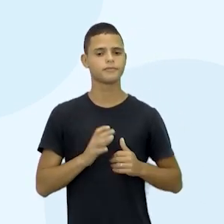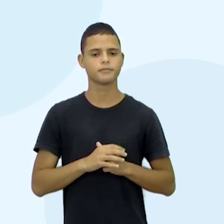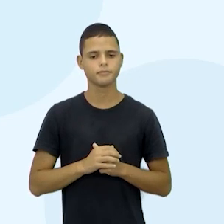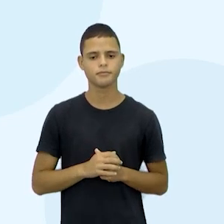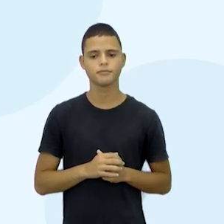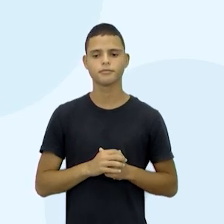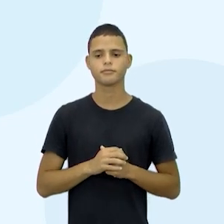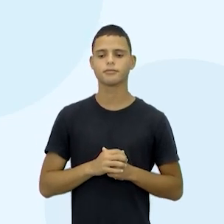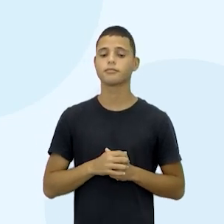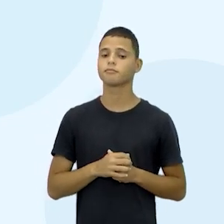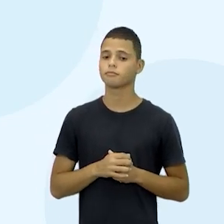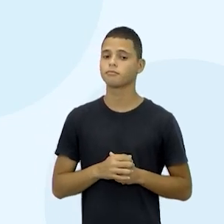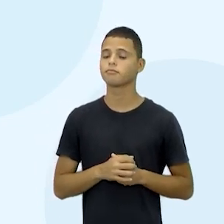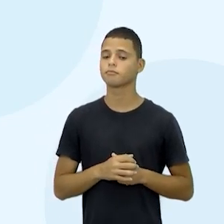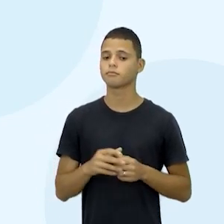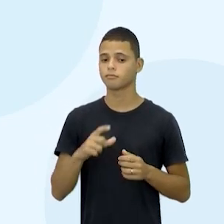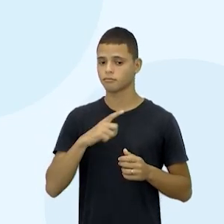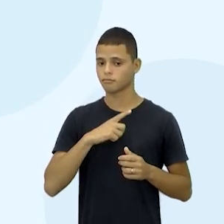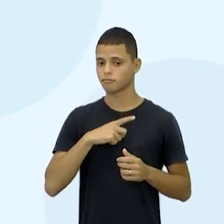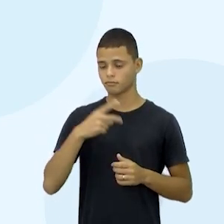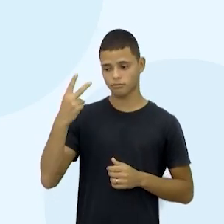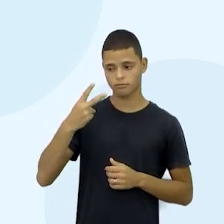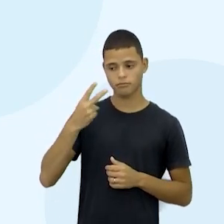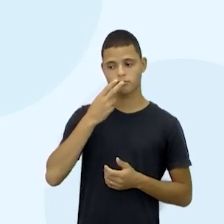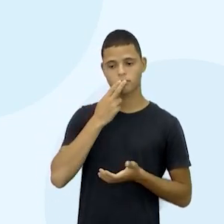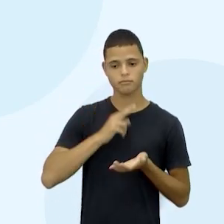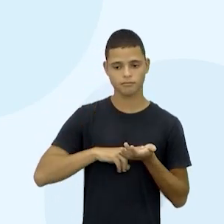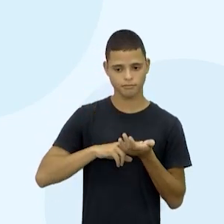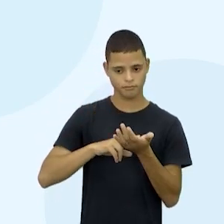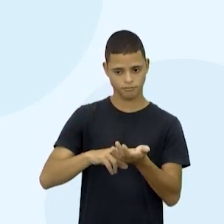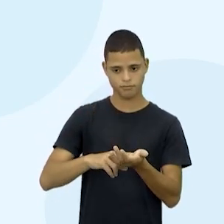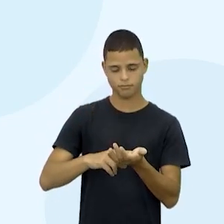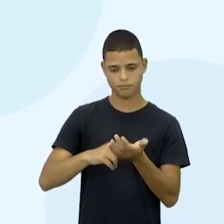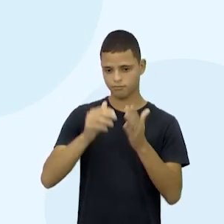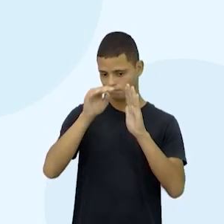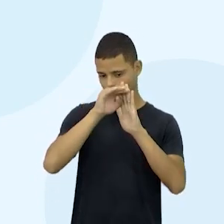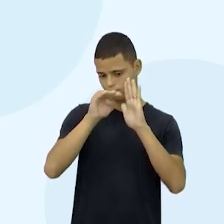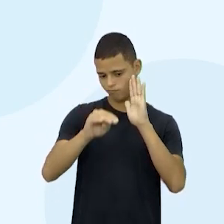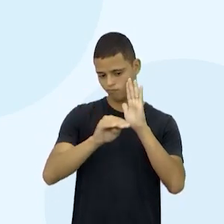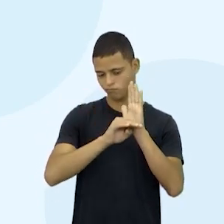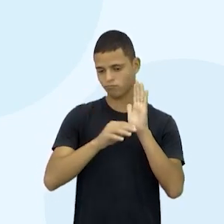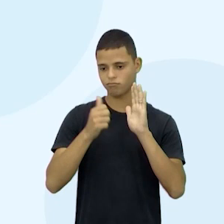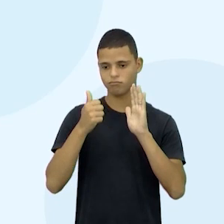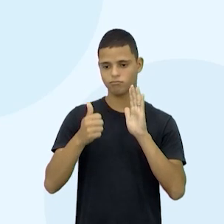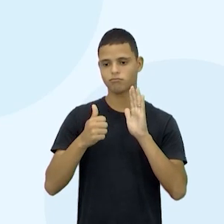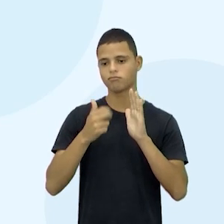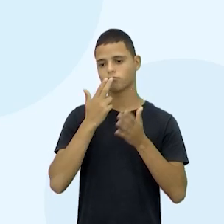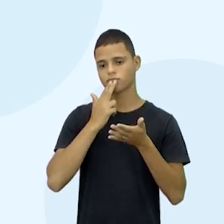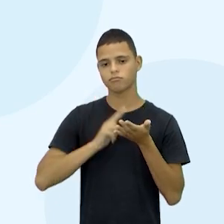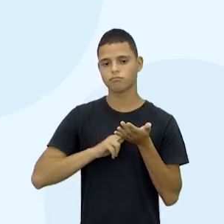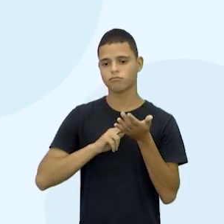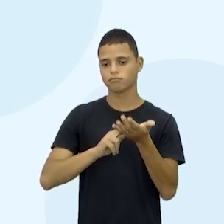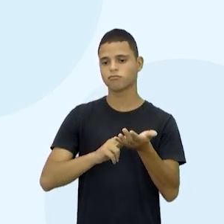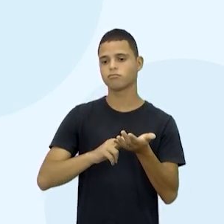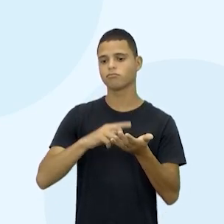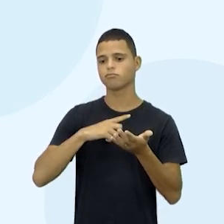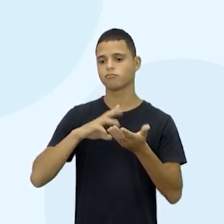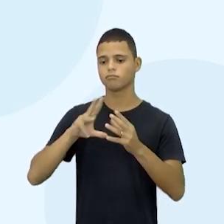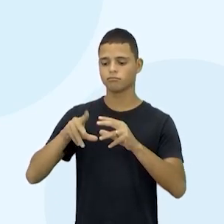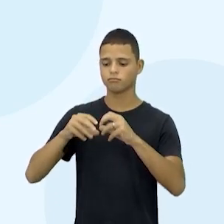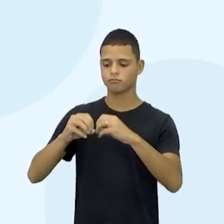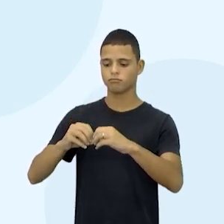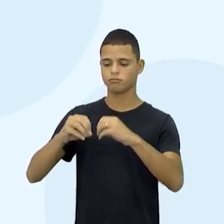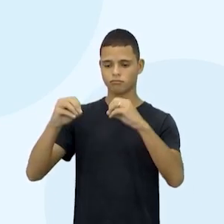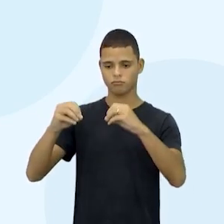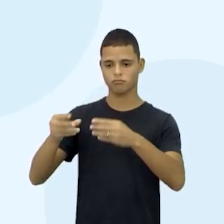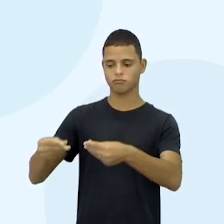E essas produções, incluindo a segunda versão da carta, lembrando... As duas, né? Da carta compõe um presente do jovem